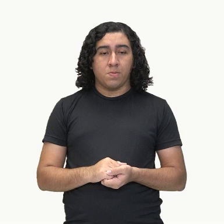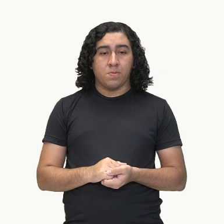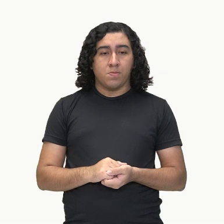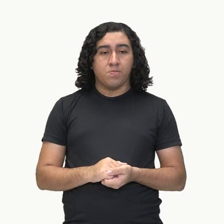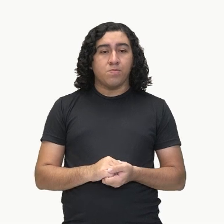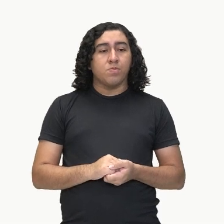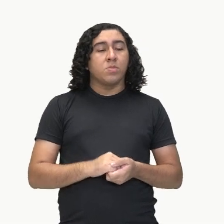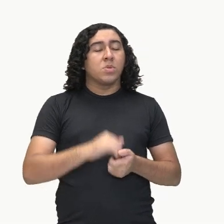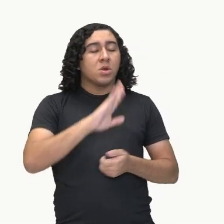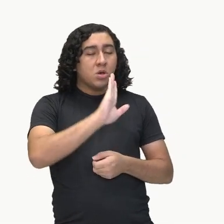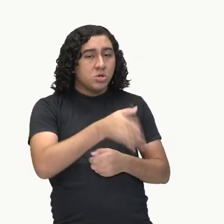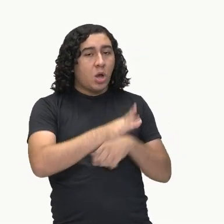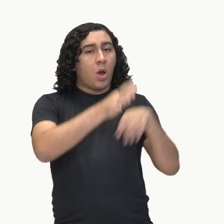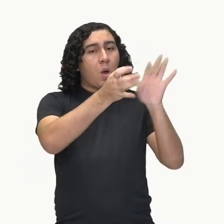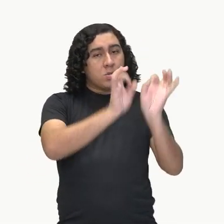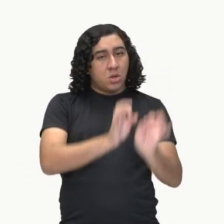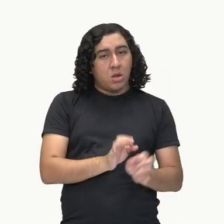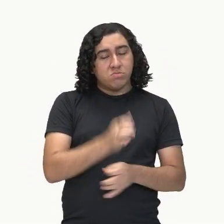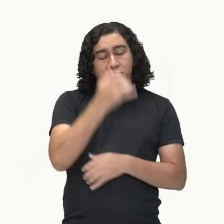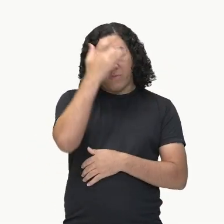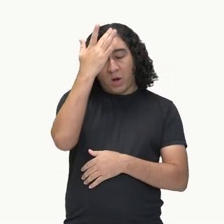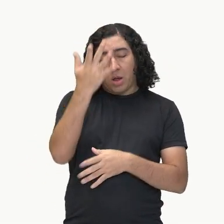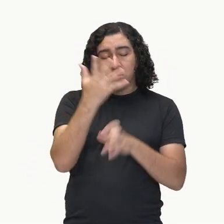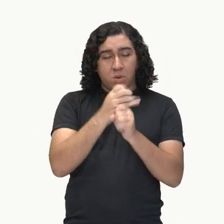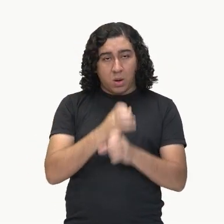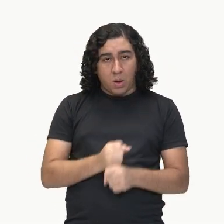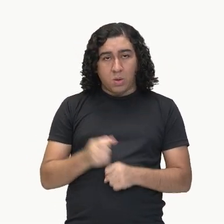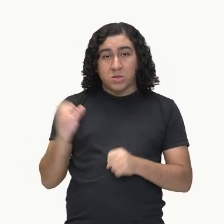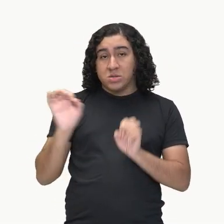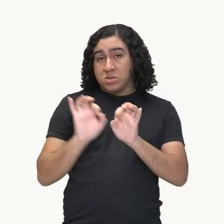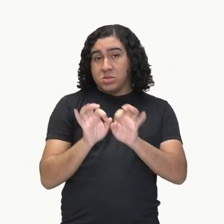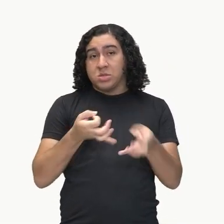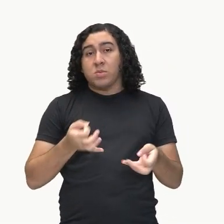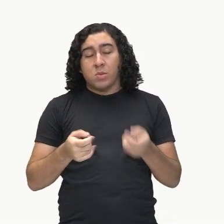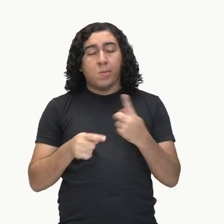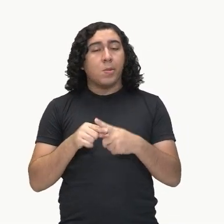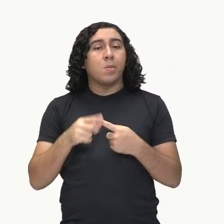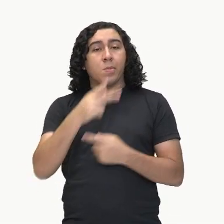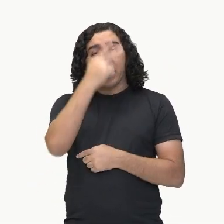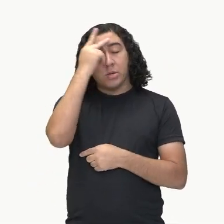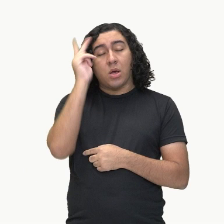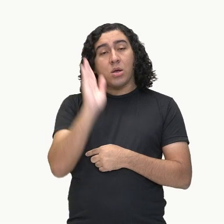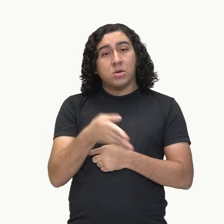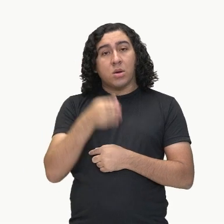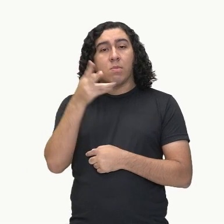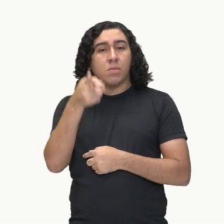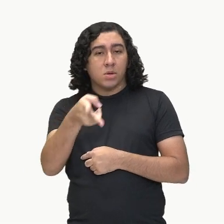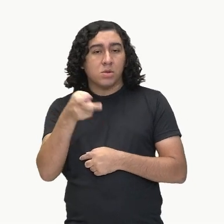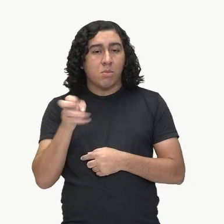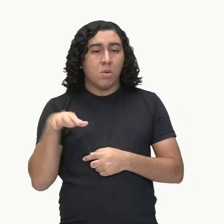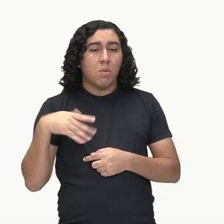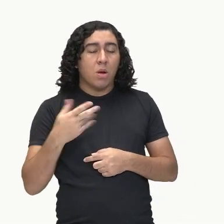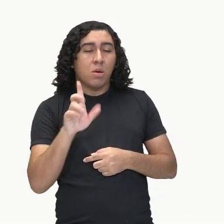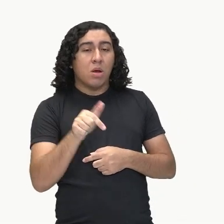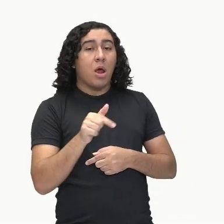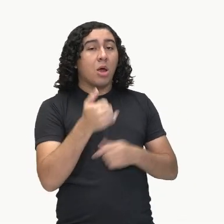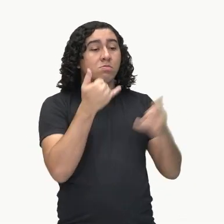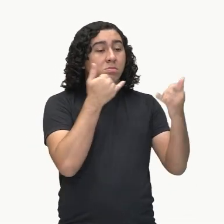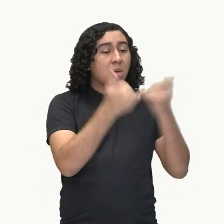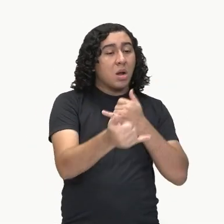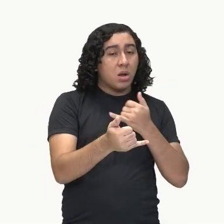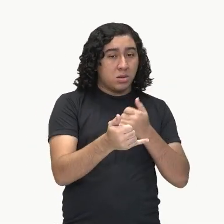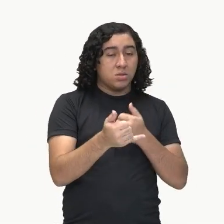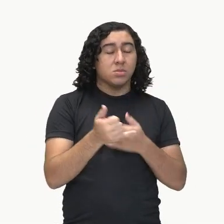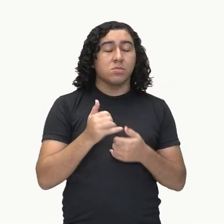Organizei dessa maneira, fica mais fácil agora de resolver, porque você já percebeu quais são os termos semelhantes